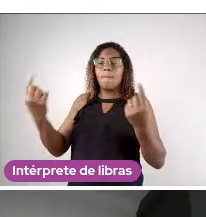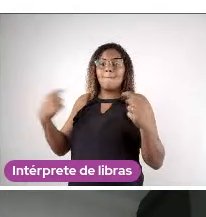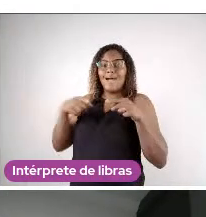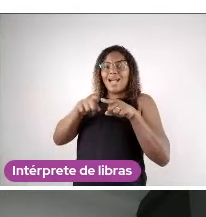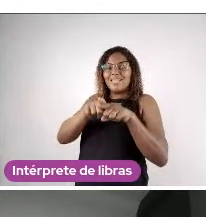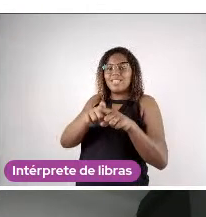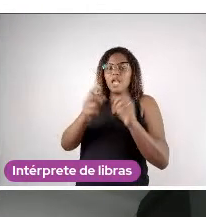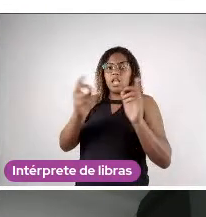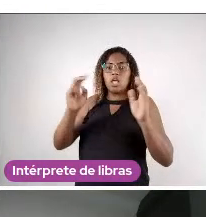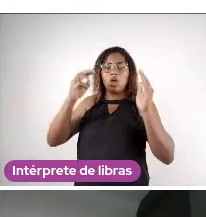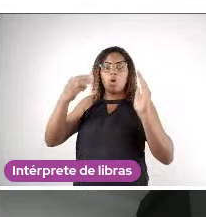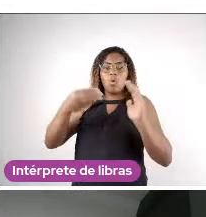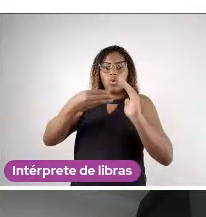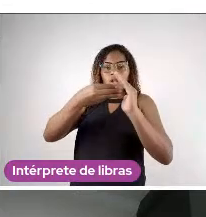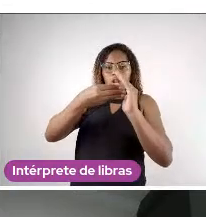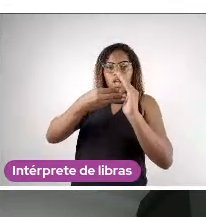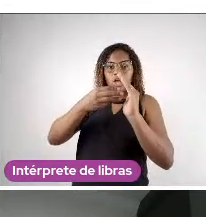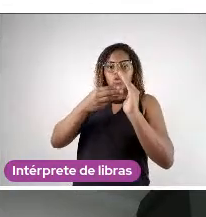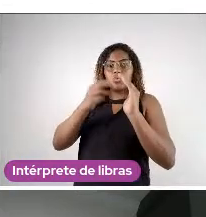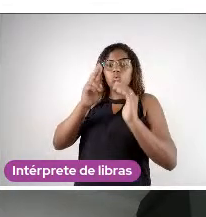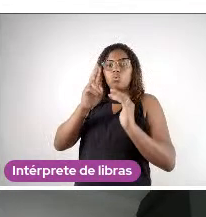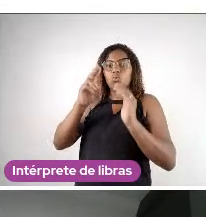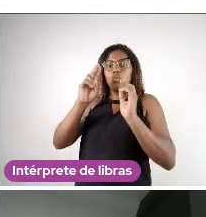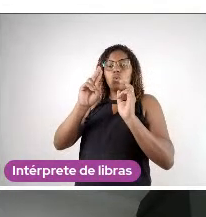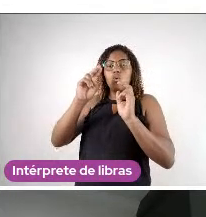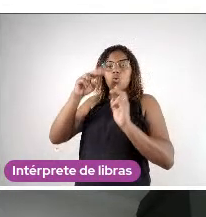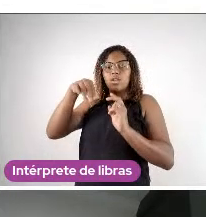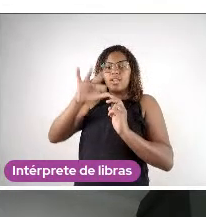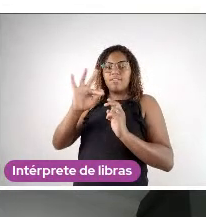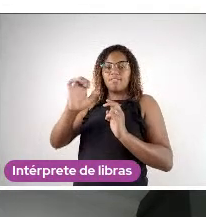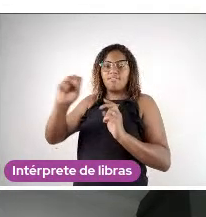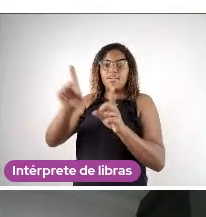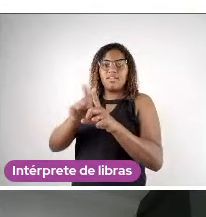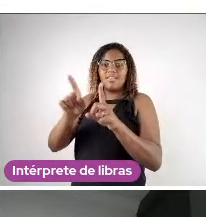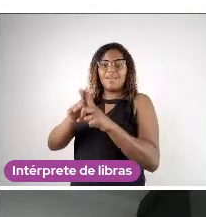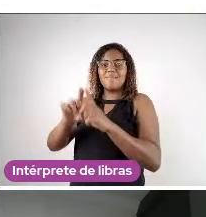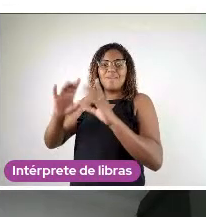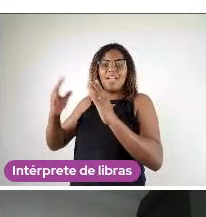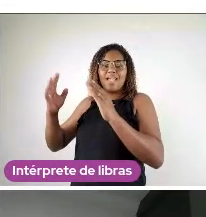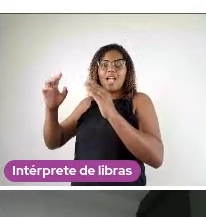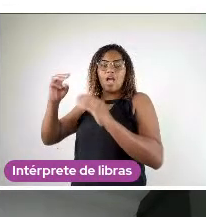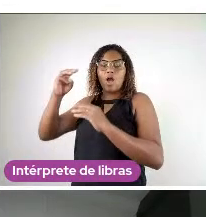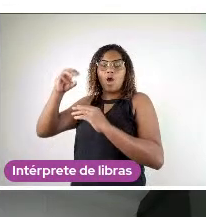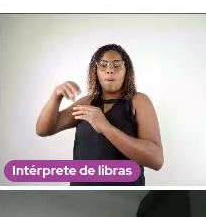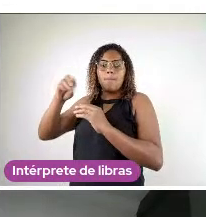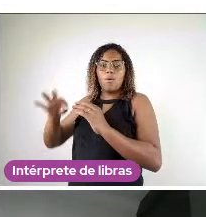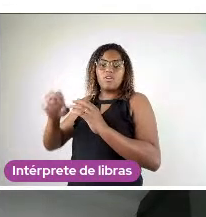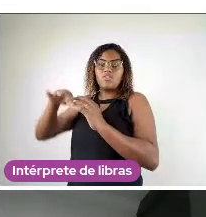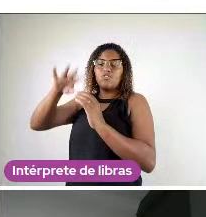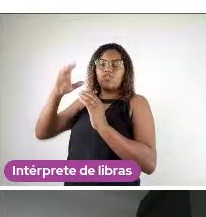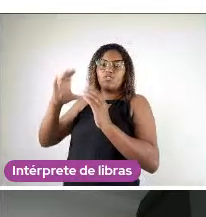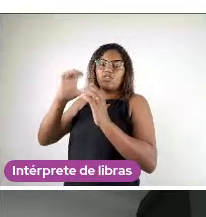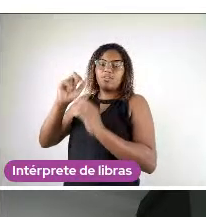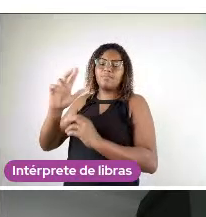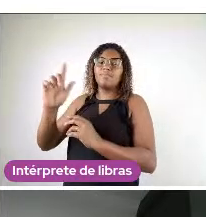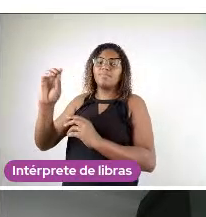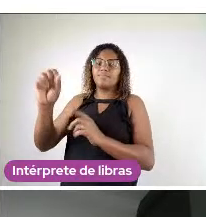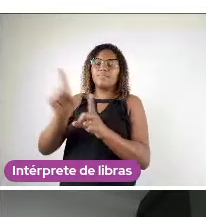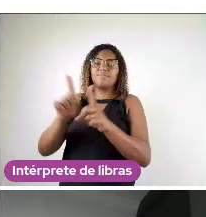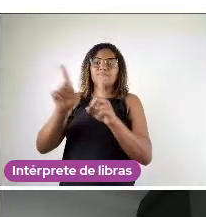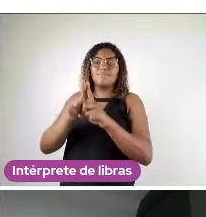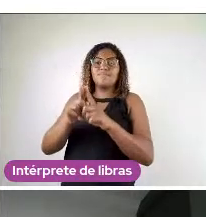a Unifesp e a Fundação Grupo Boticário, e também foi lançada a pesquisa do projeto Blue